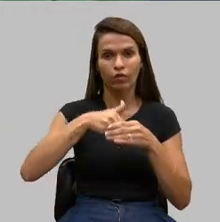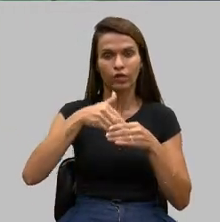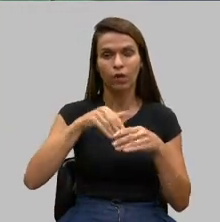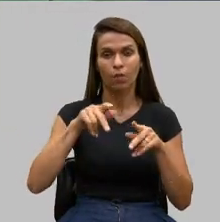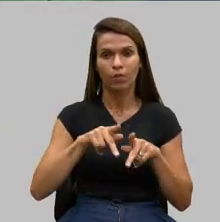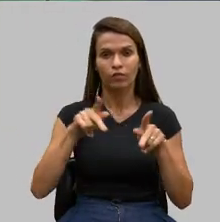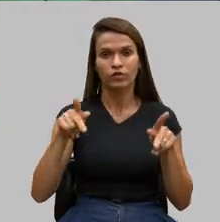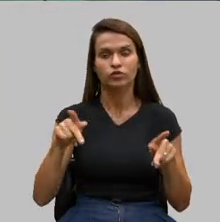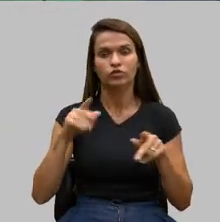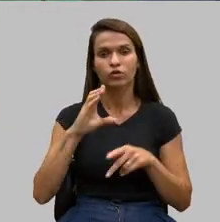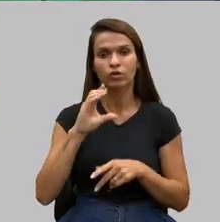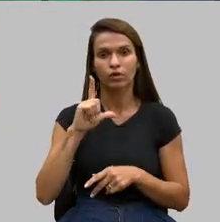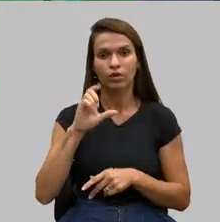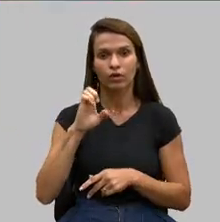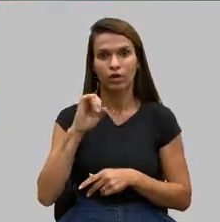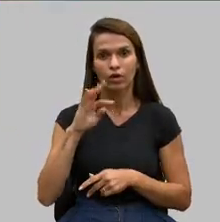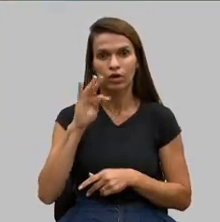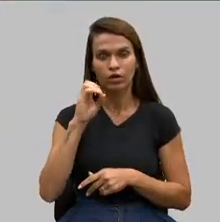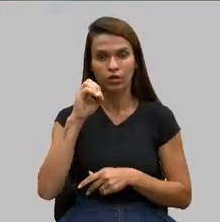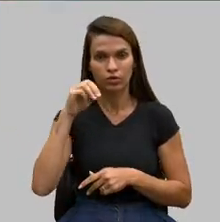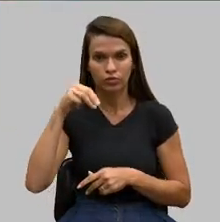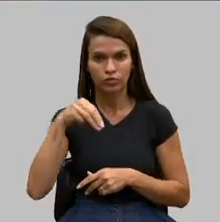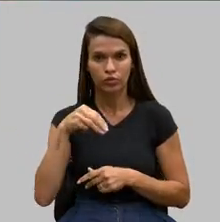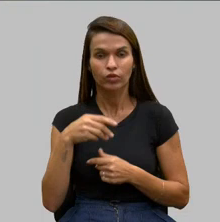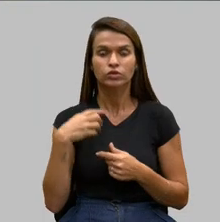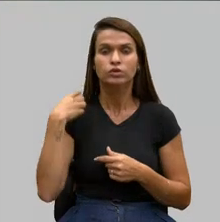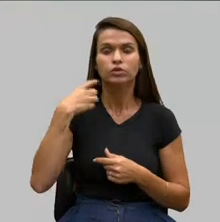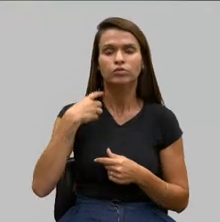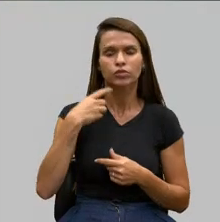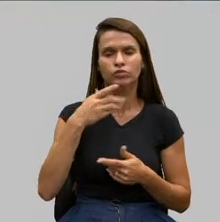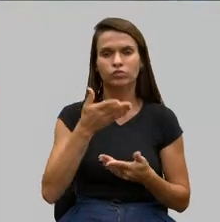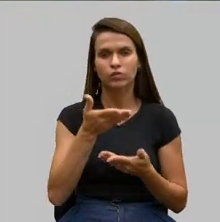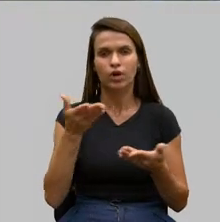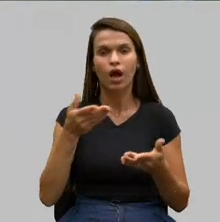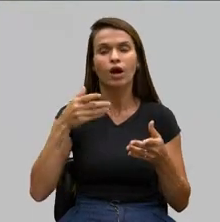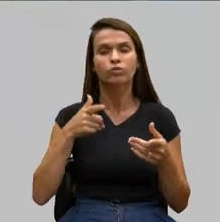cleit senhores deputados que apr permaneço como se encontram